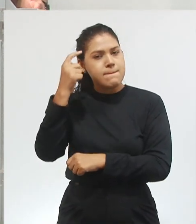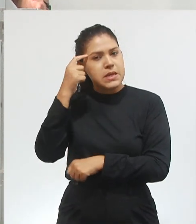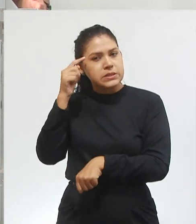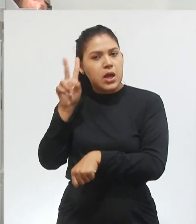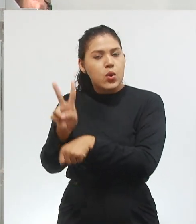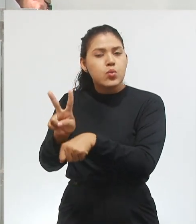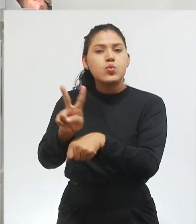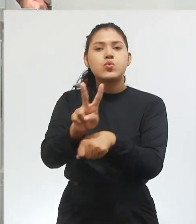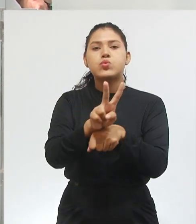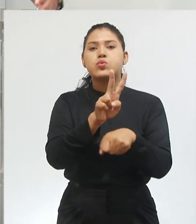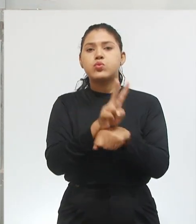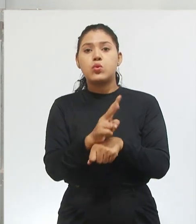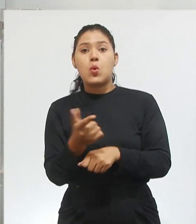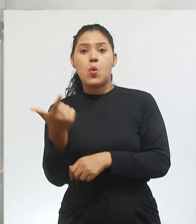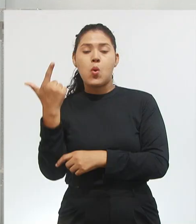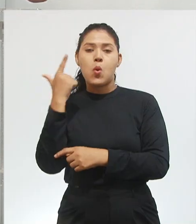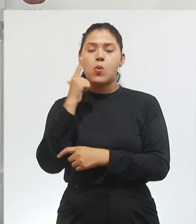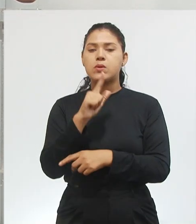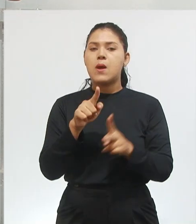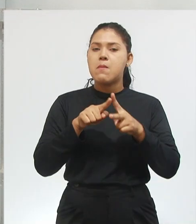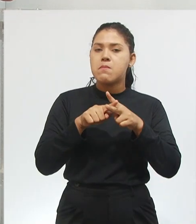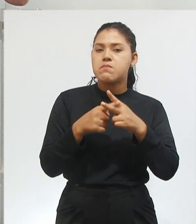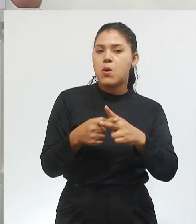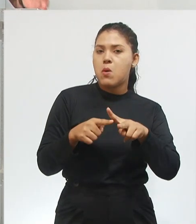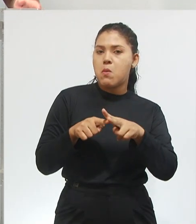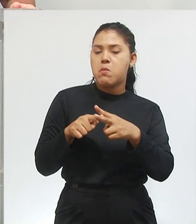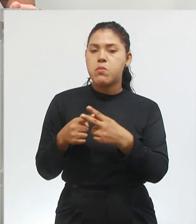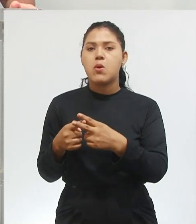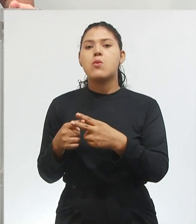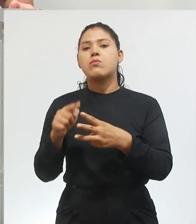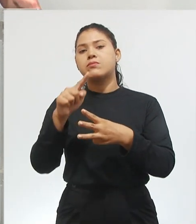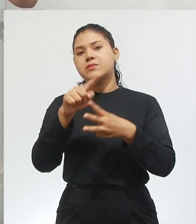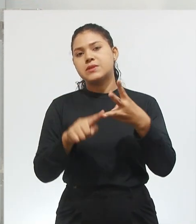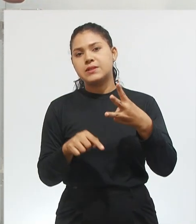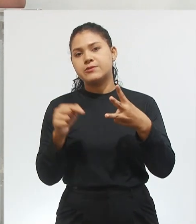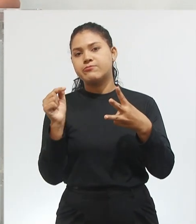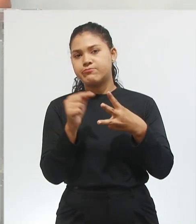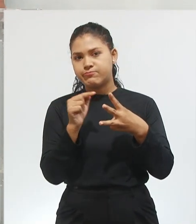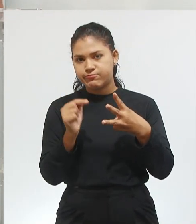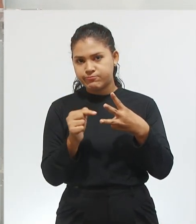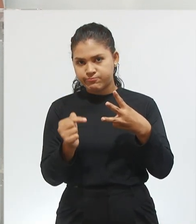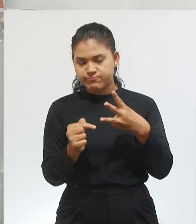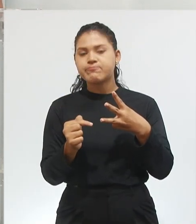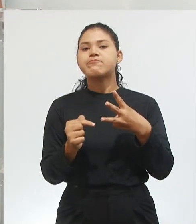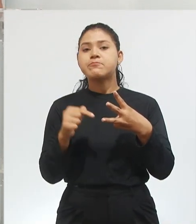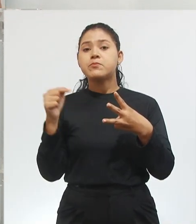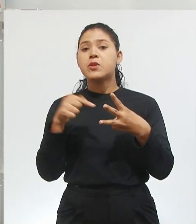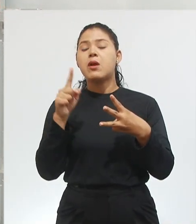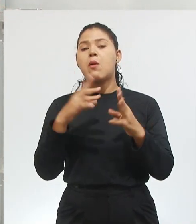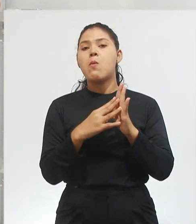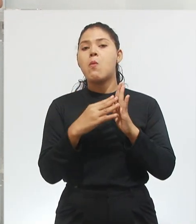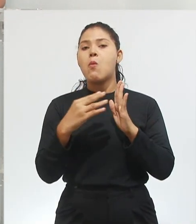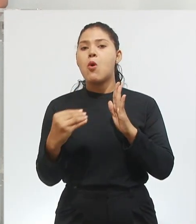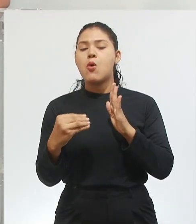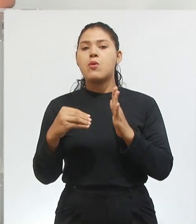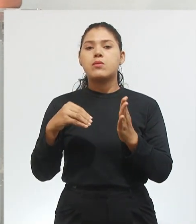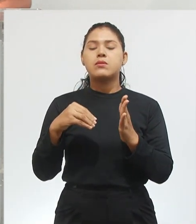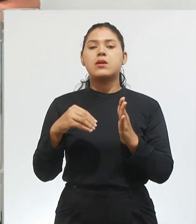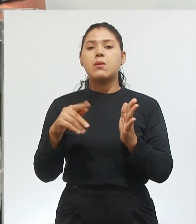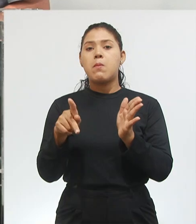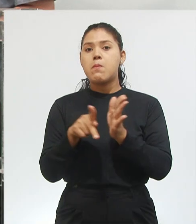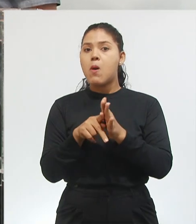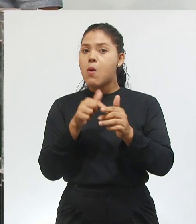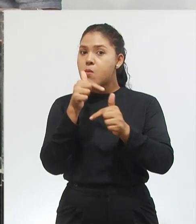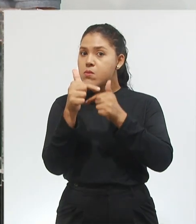fazer aí a manutenção e o equilíbrio dessas três dimensões Ok Isso é um modelo de negócio